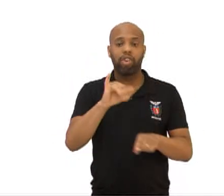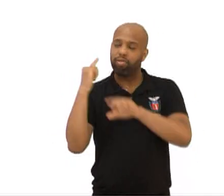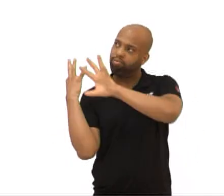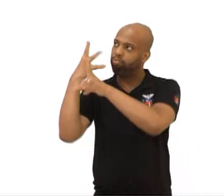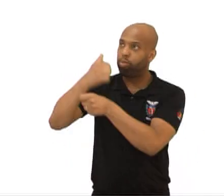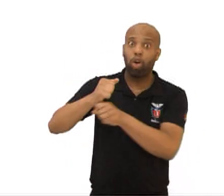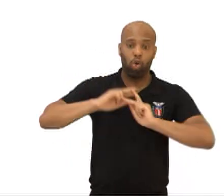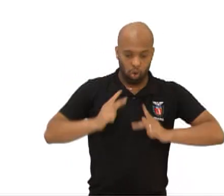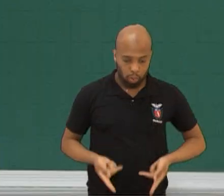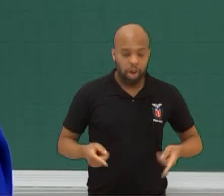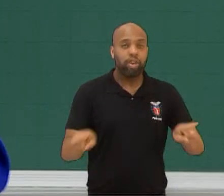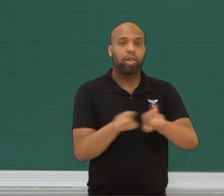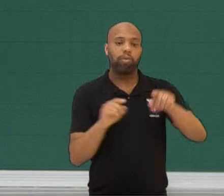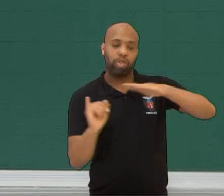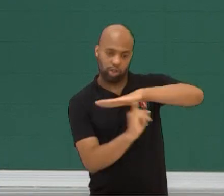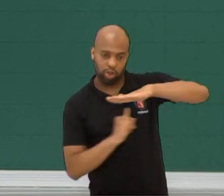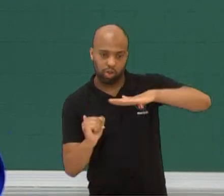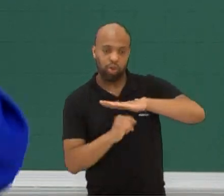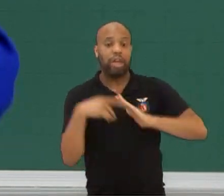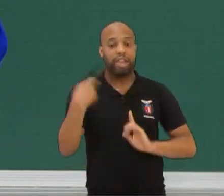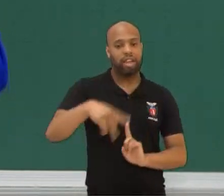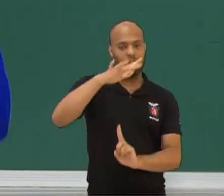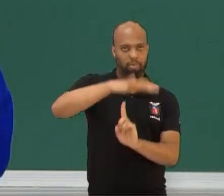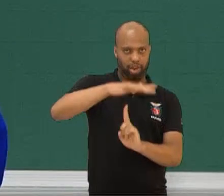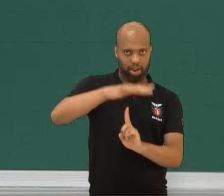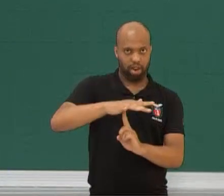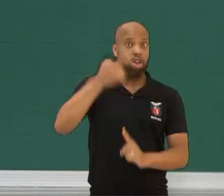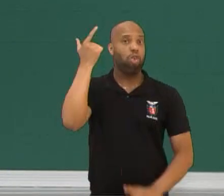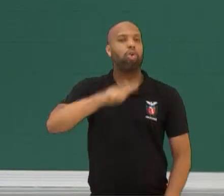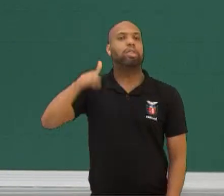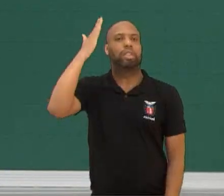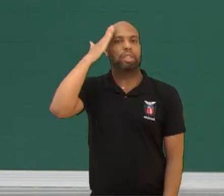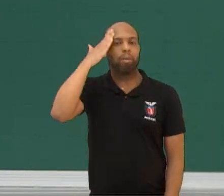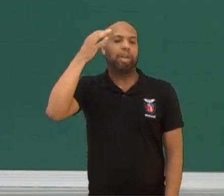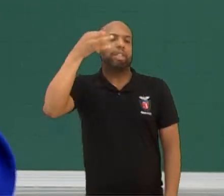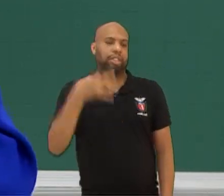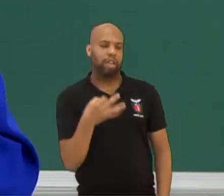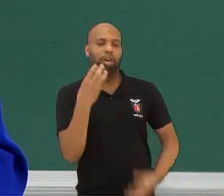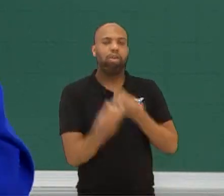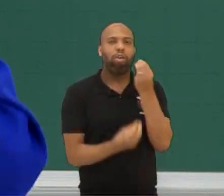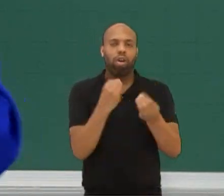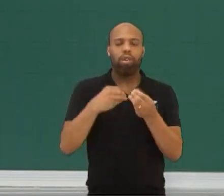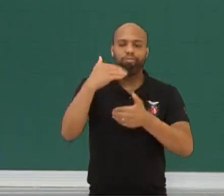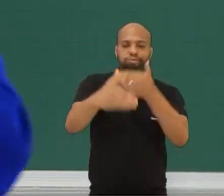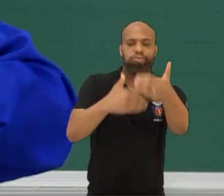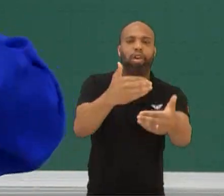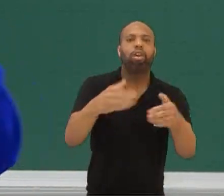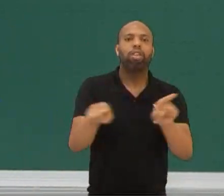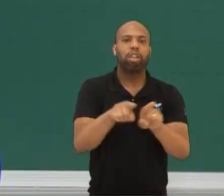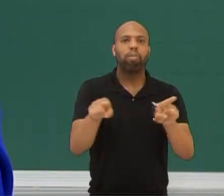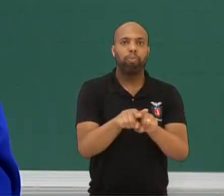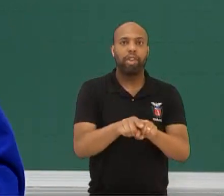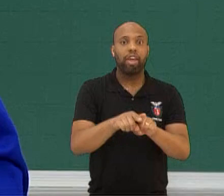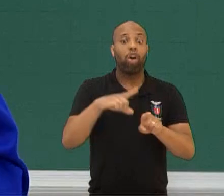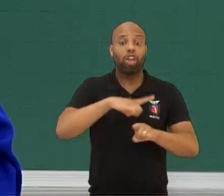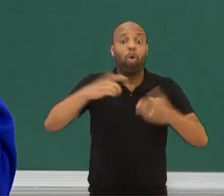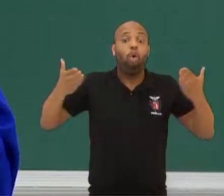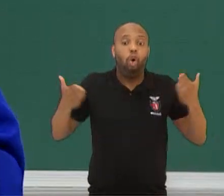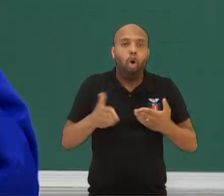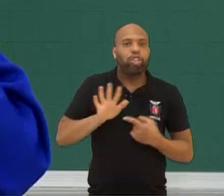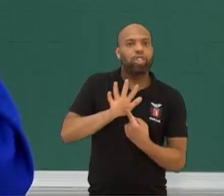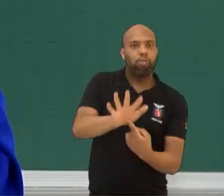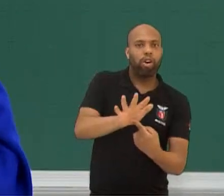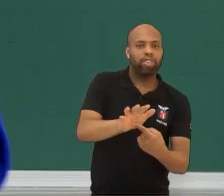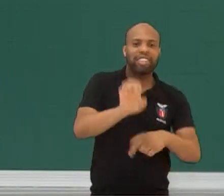da industrialização do território paranaense para termos uma noção exata de como se deu e como se apresenta hoje